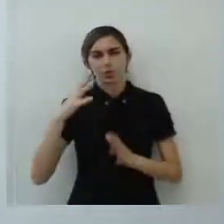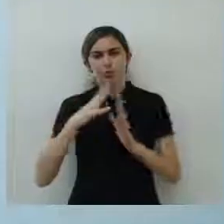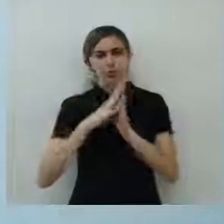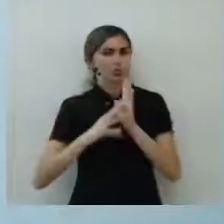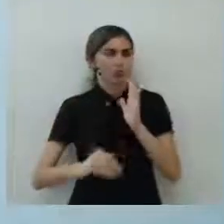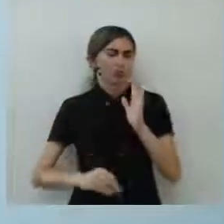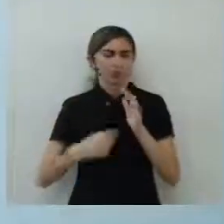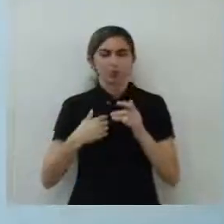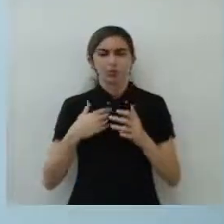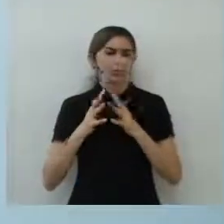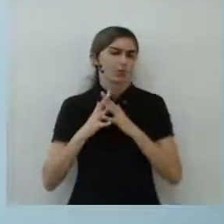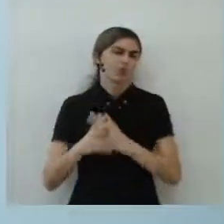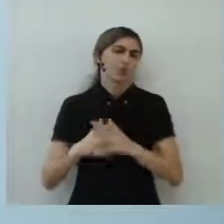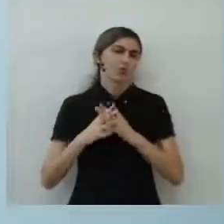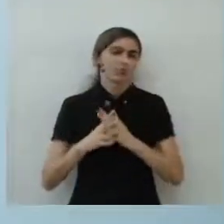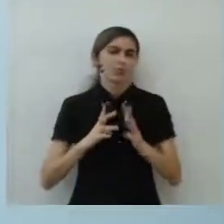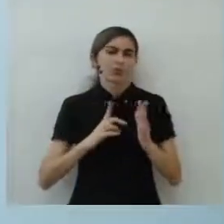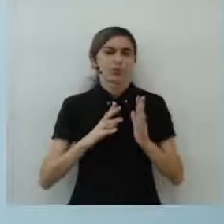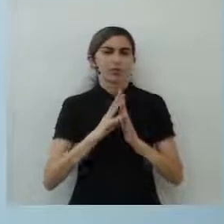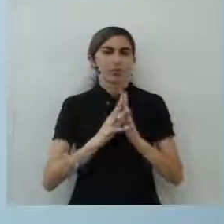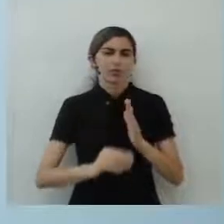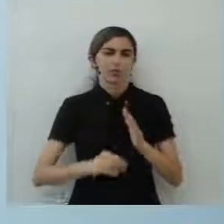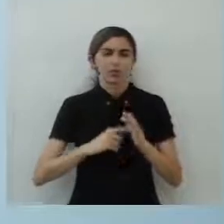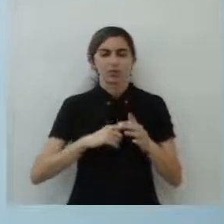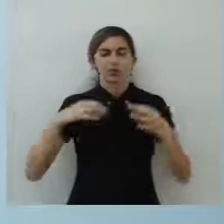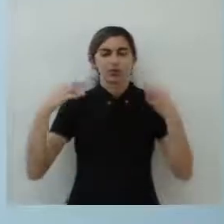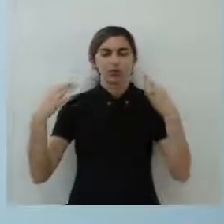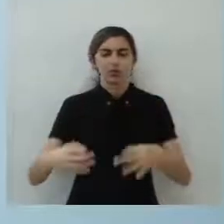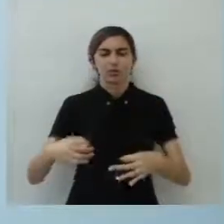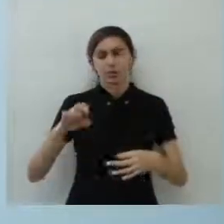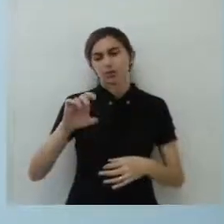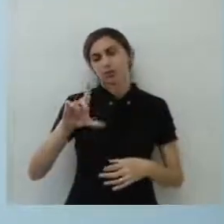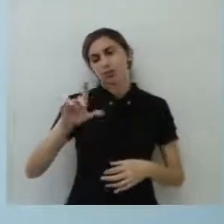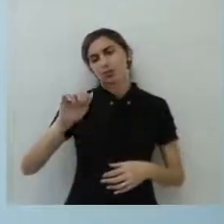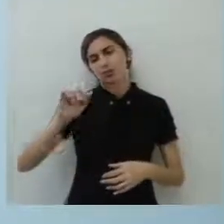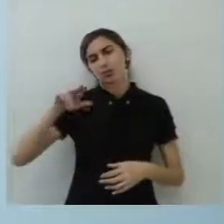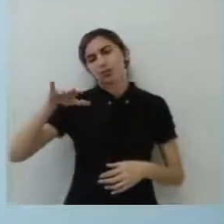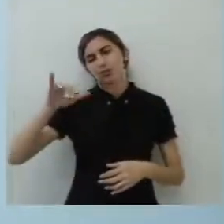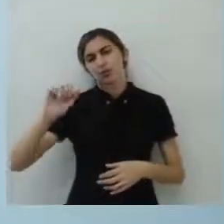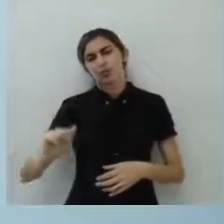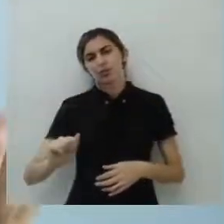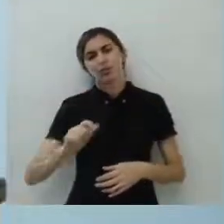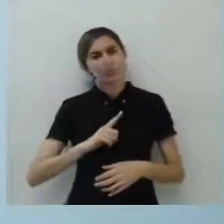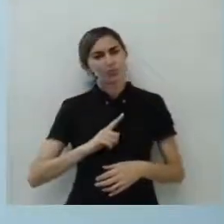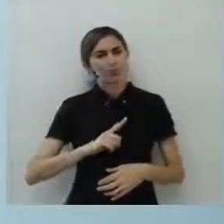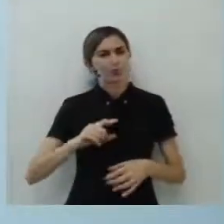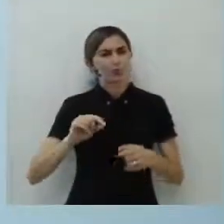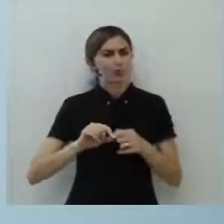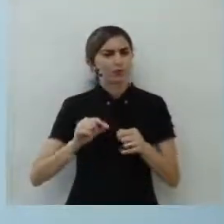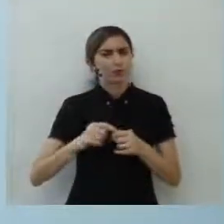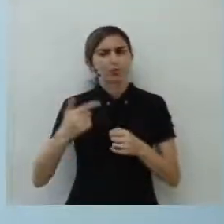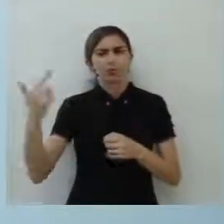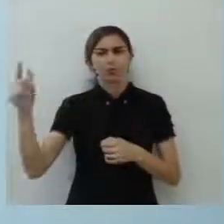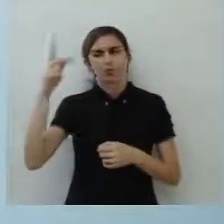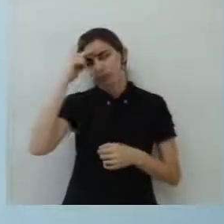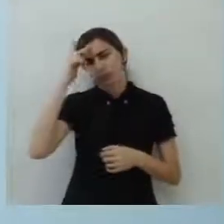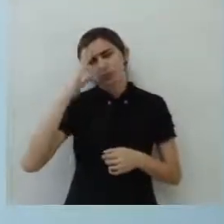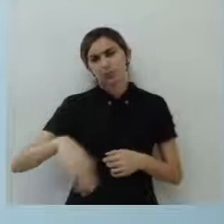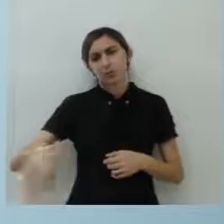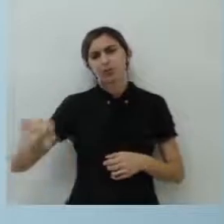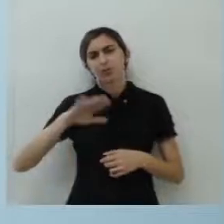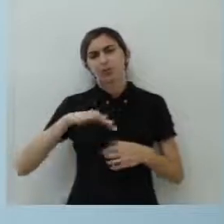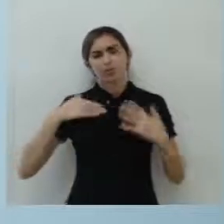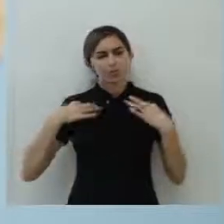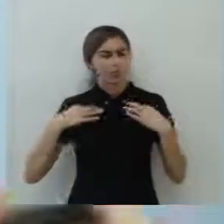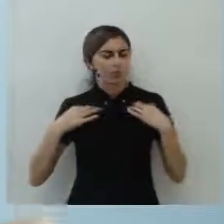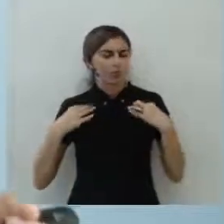nós confundem ter estilo com elegância. Não, você pode ser elegante e estar fazendo o que os outros fazem. Você pode ser elegante e estar